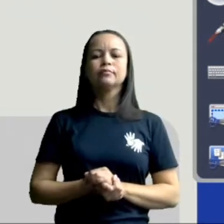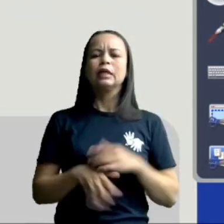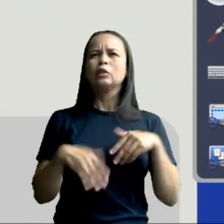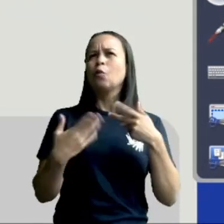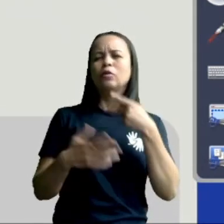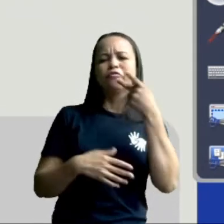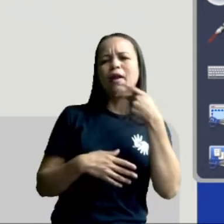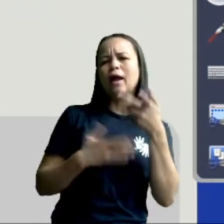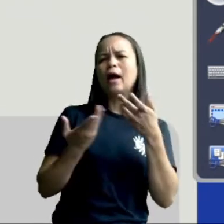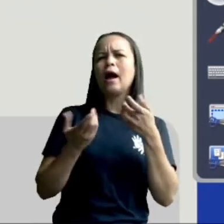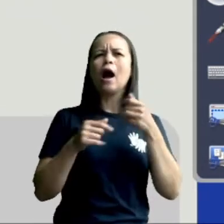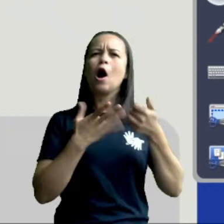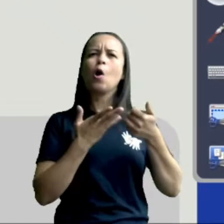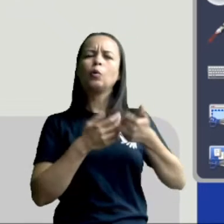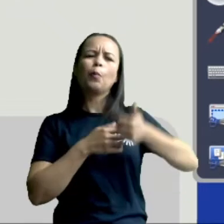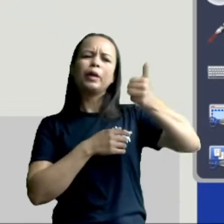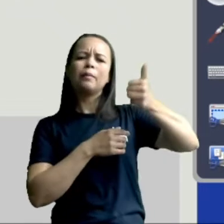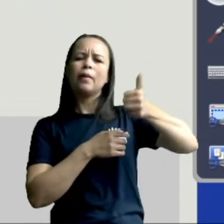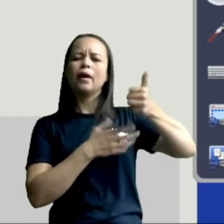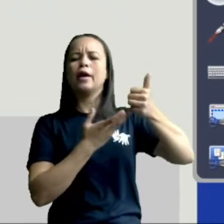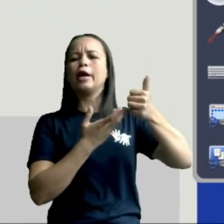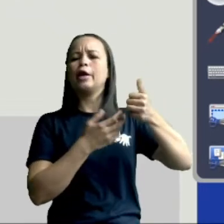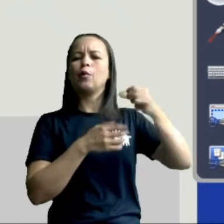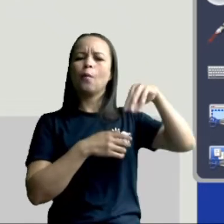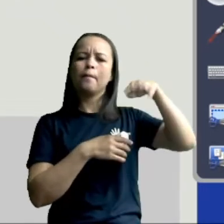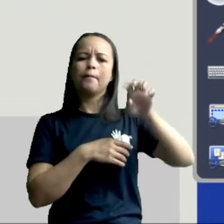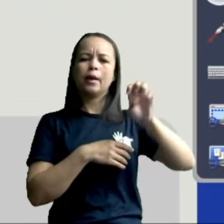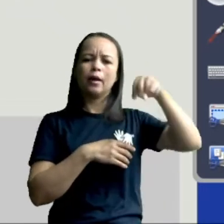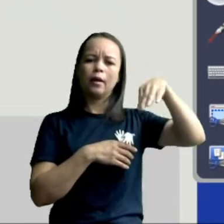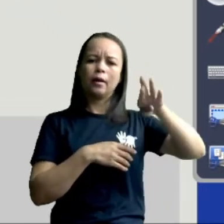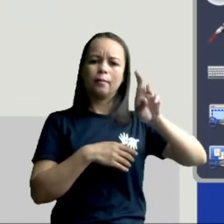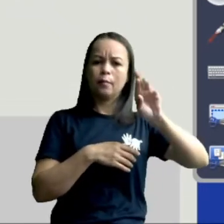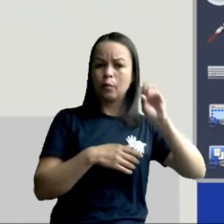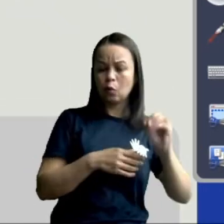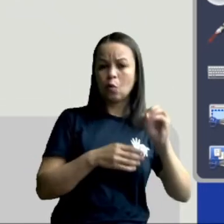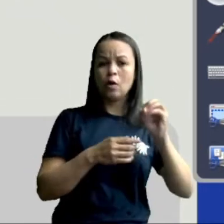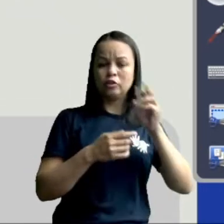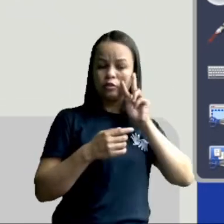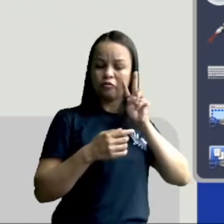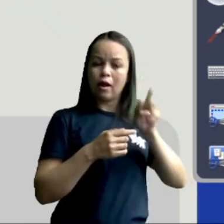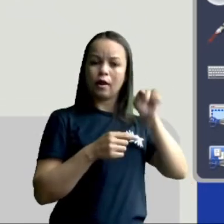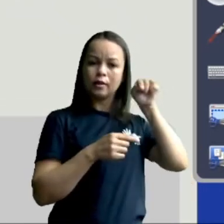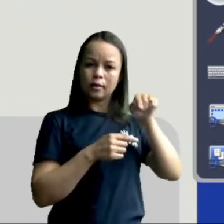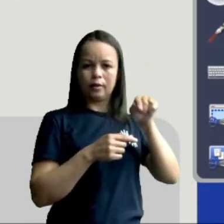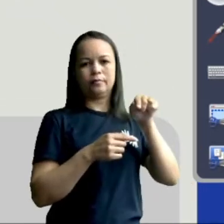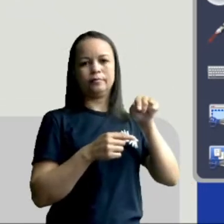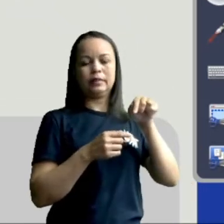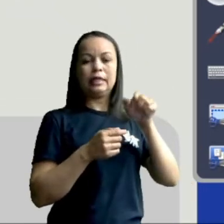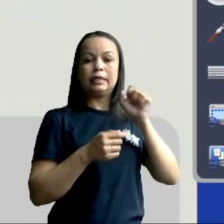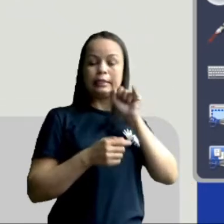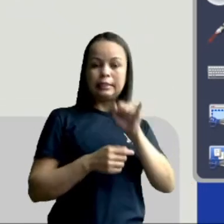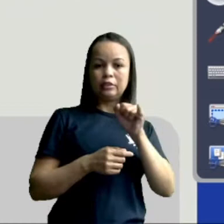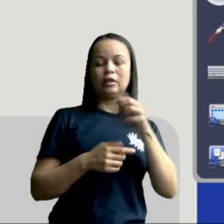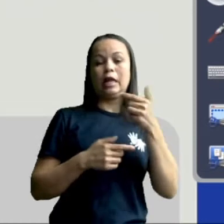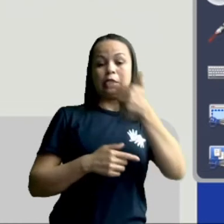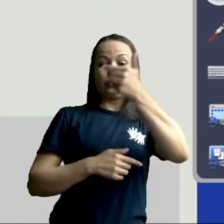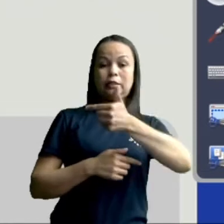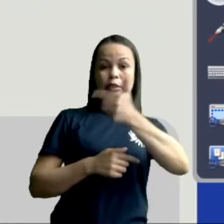ó, o valor que está lá no primeiro membro, significa que a gente está olhando para o lado de cada igualdade. Se a gente fala